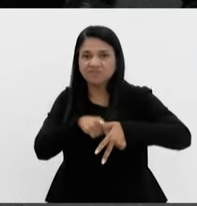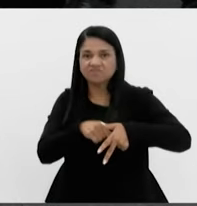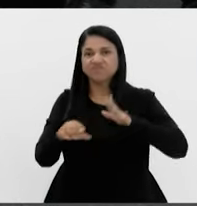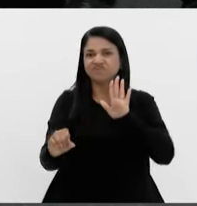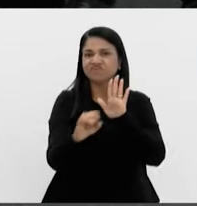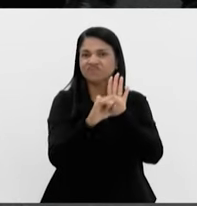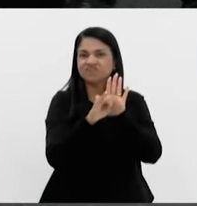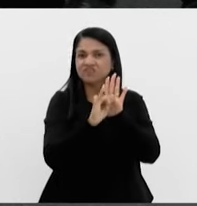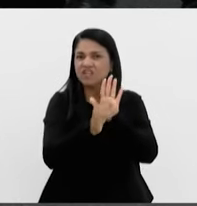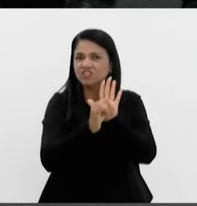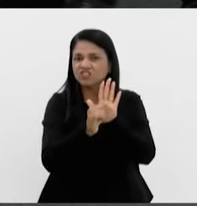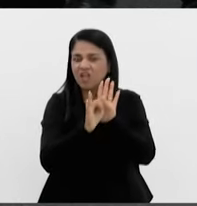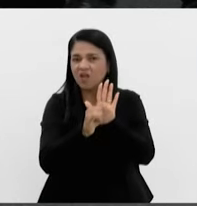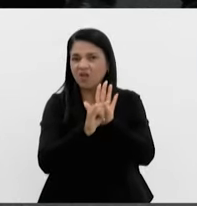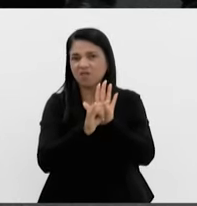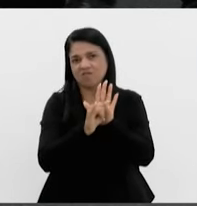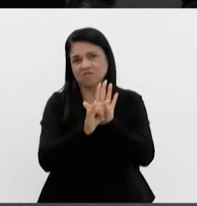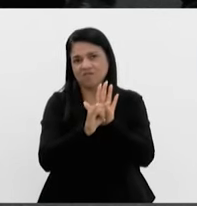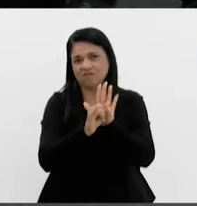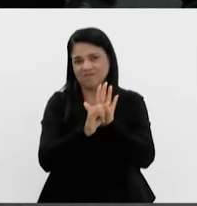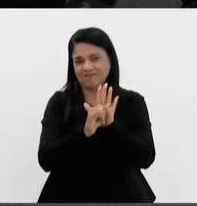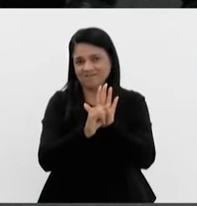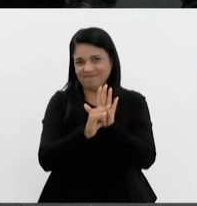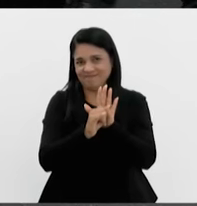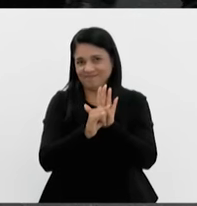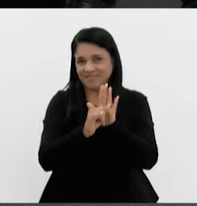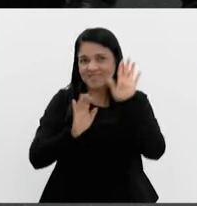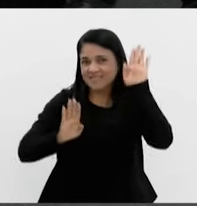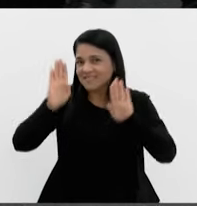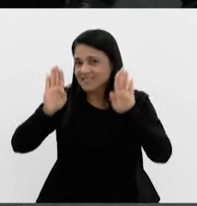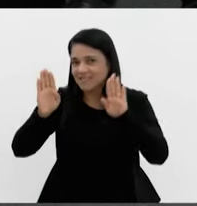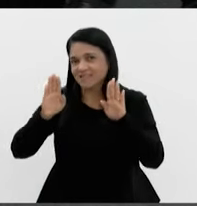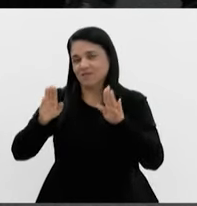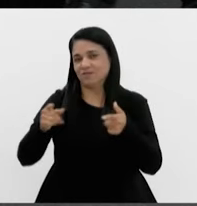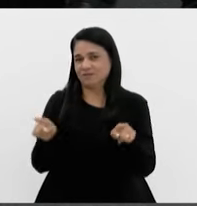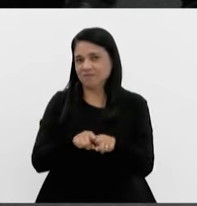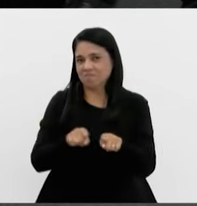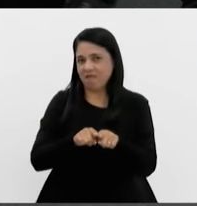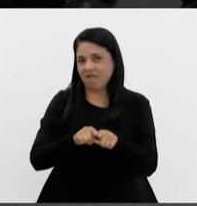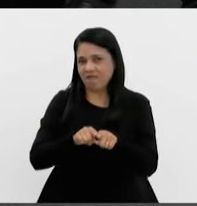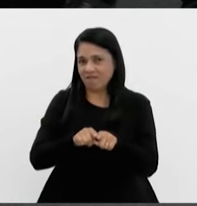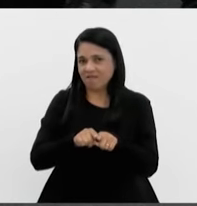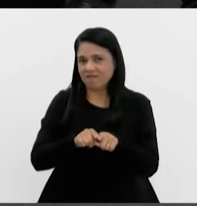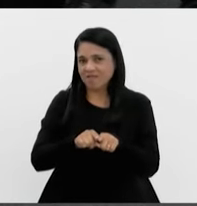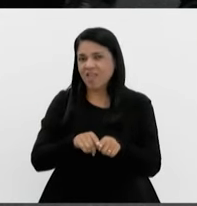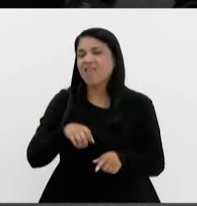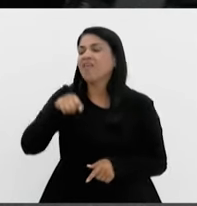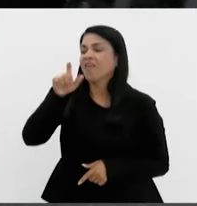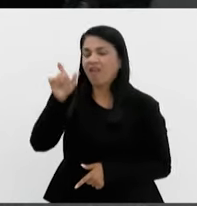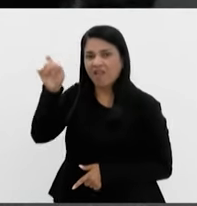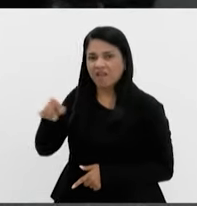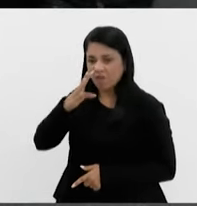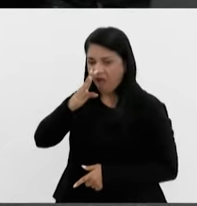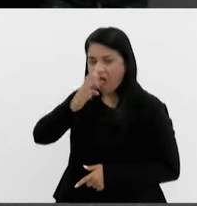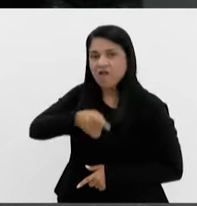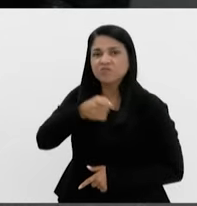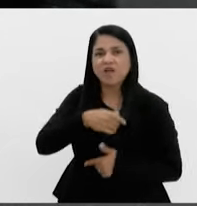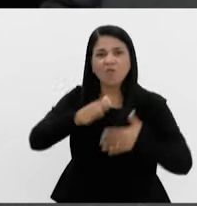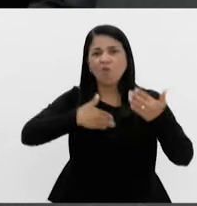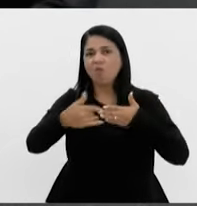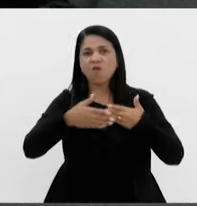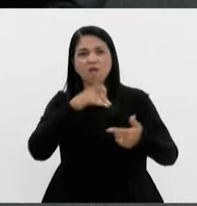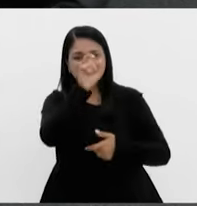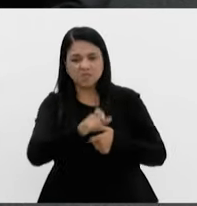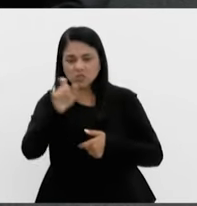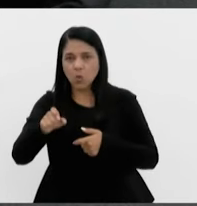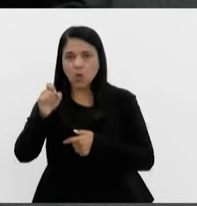ele para apontar ao qualqu ilicitude de alguém no estado do Rio de Janeiro ou no Brasil então